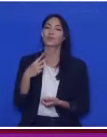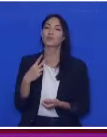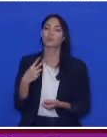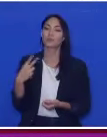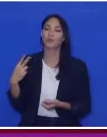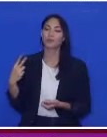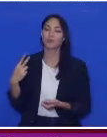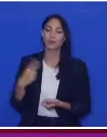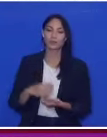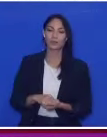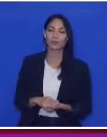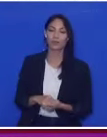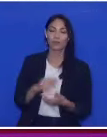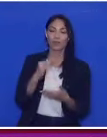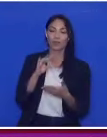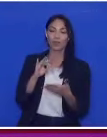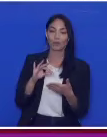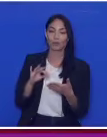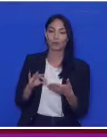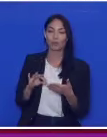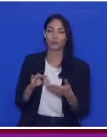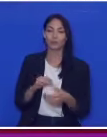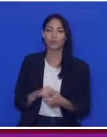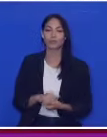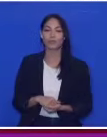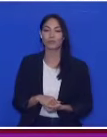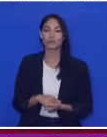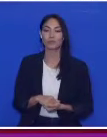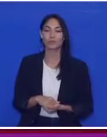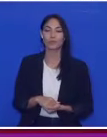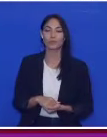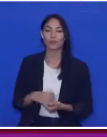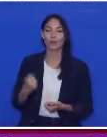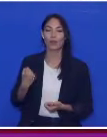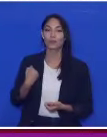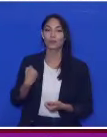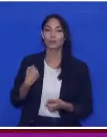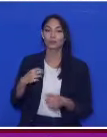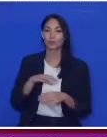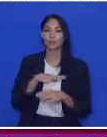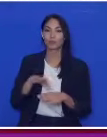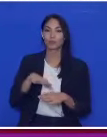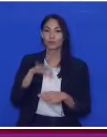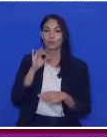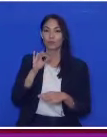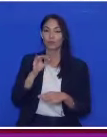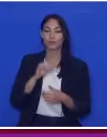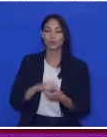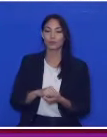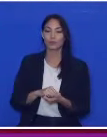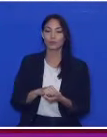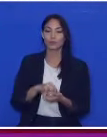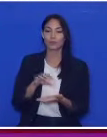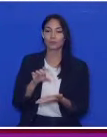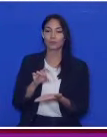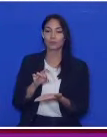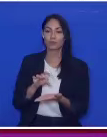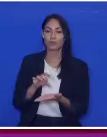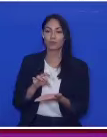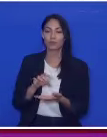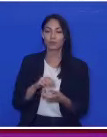número 22. E vamos confirmar, então, com as nossas auditoras populares, os números sorteados.